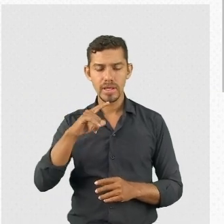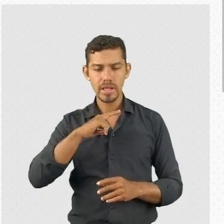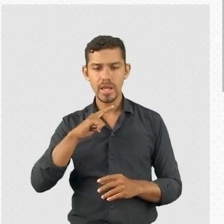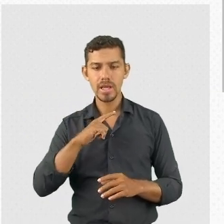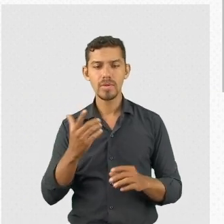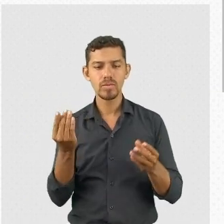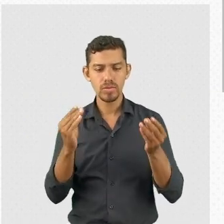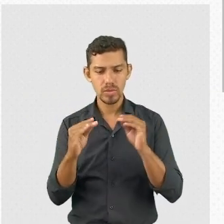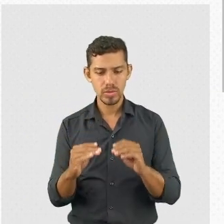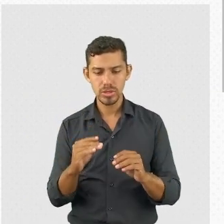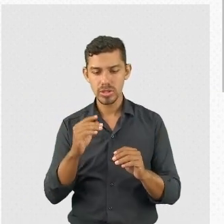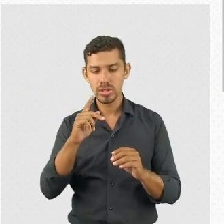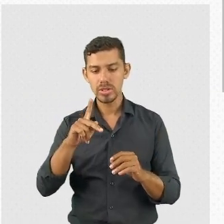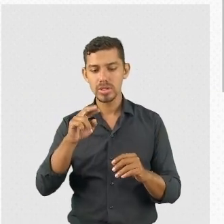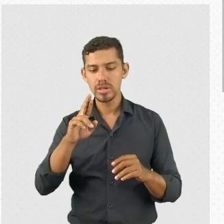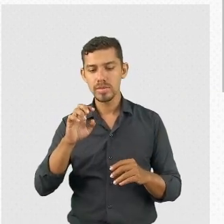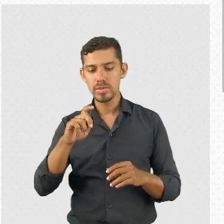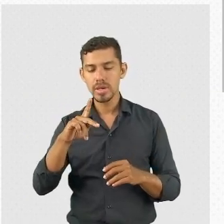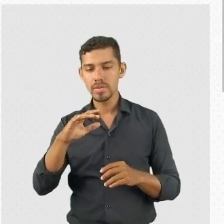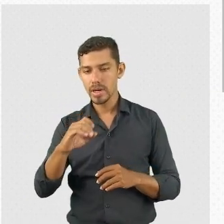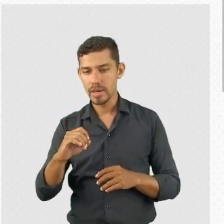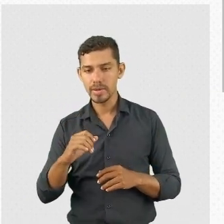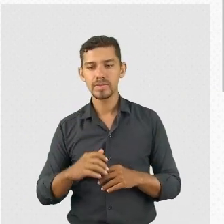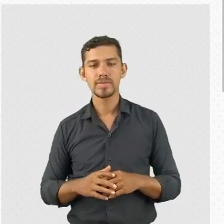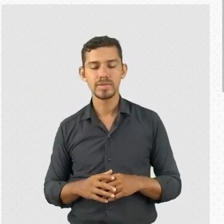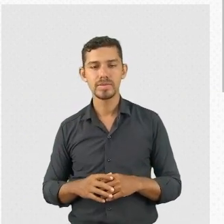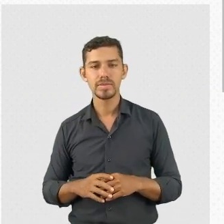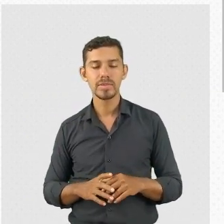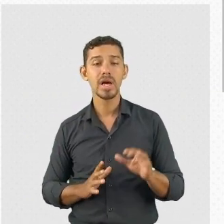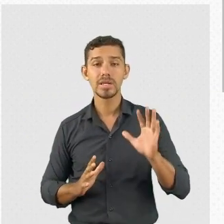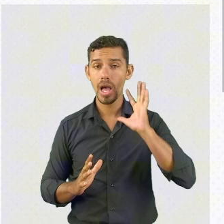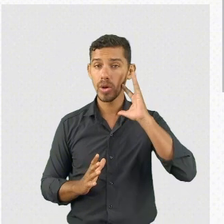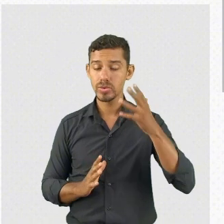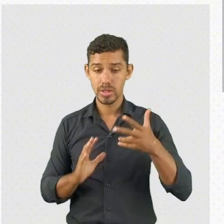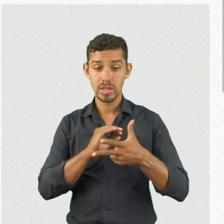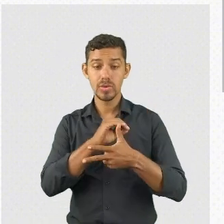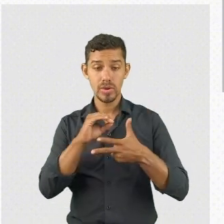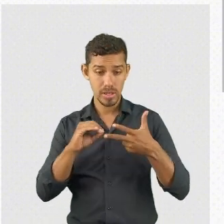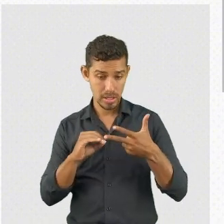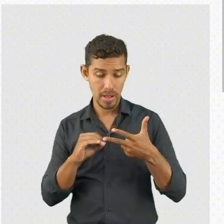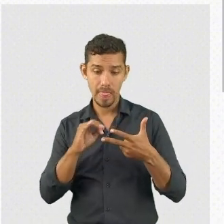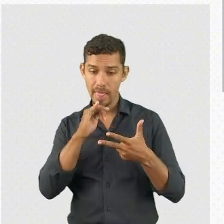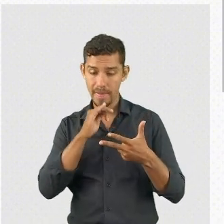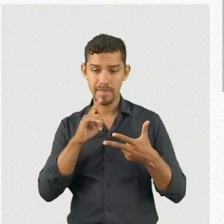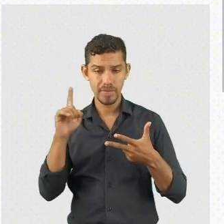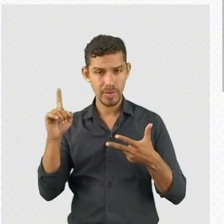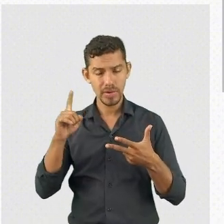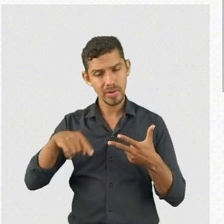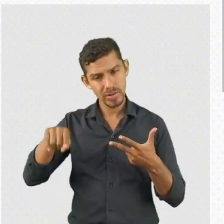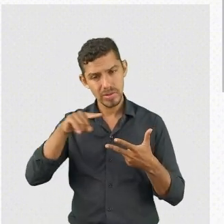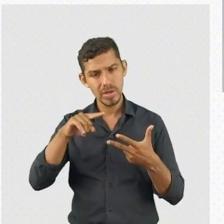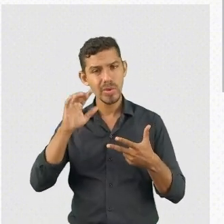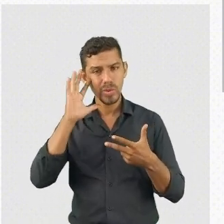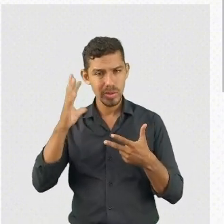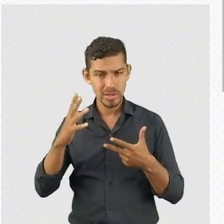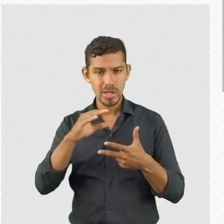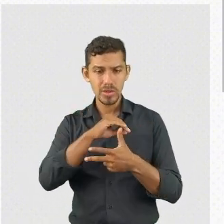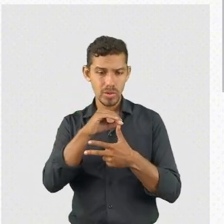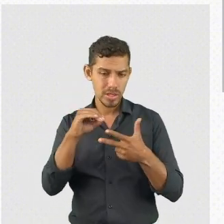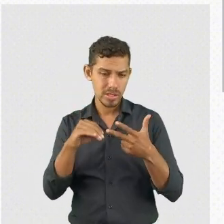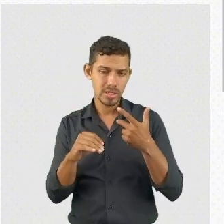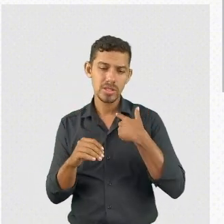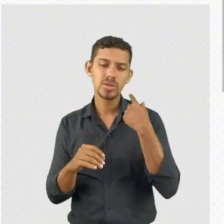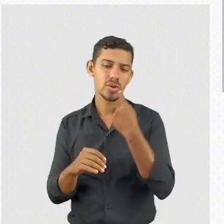modo de preparo, tá bom? Já aconteceu no Enem, só uma curiosidade para vocês, já aconteceu no Enem de